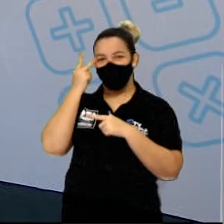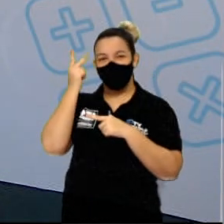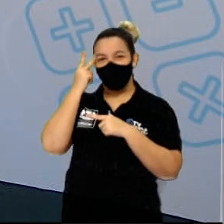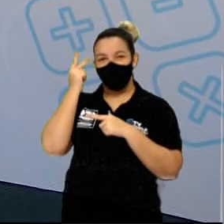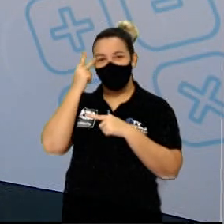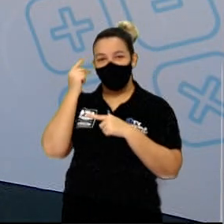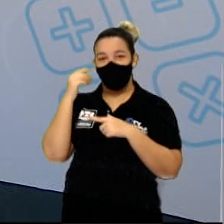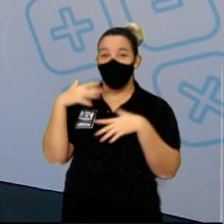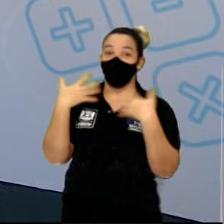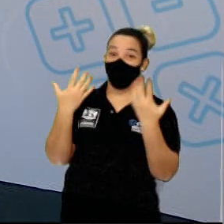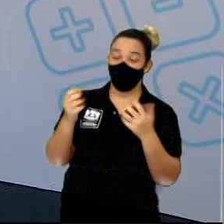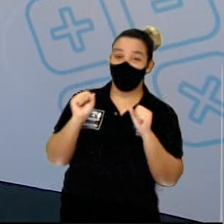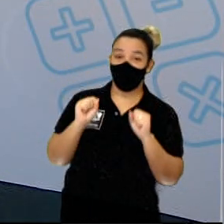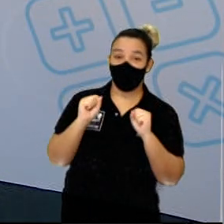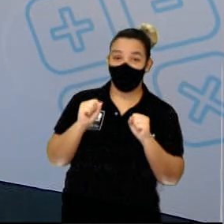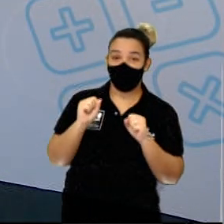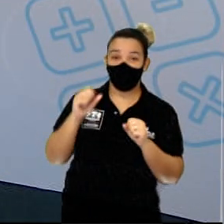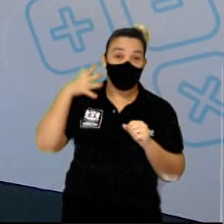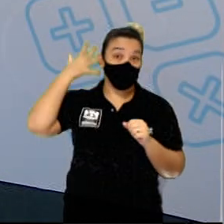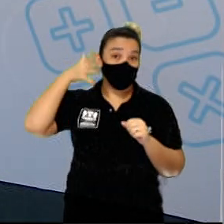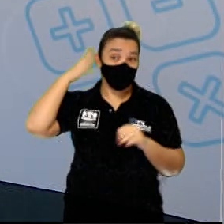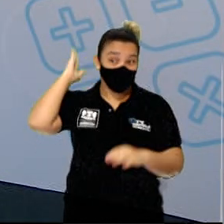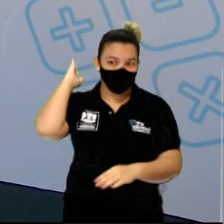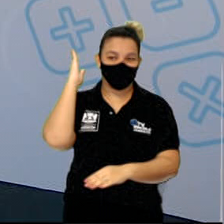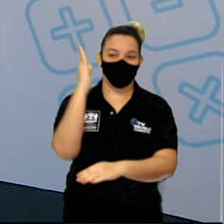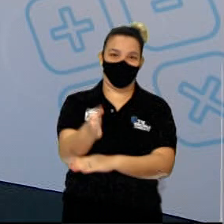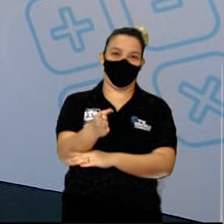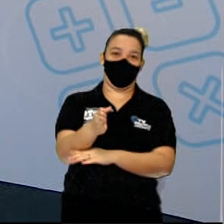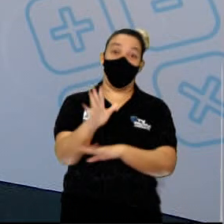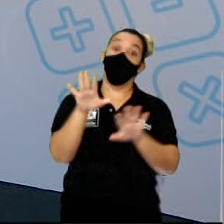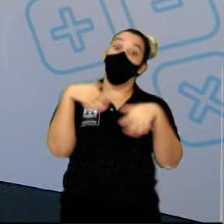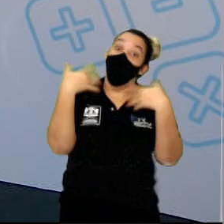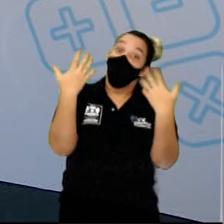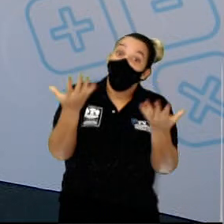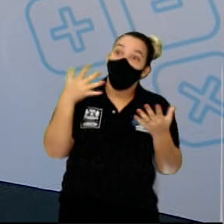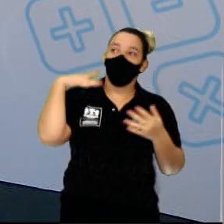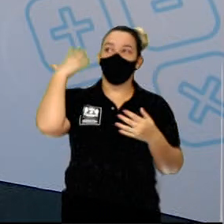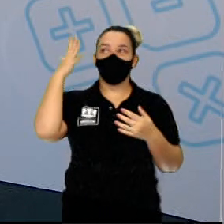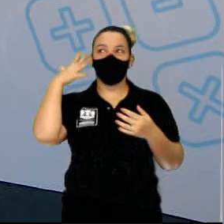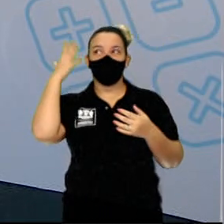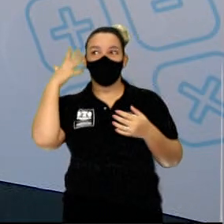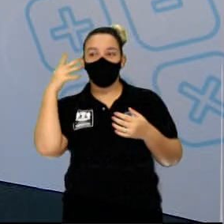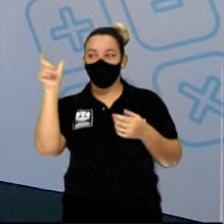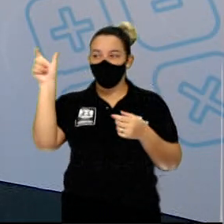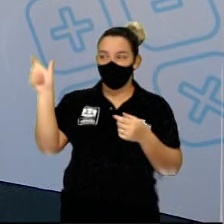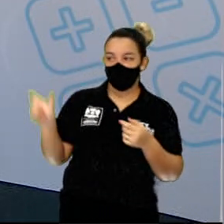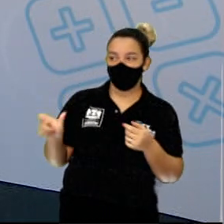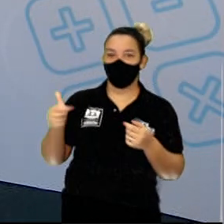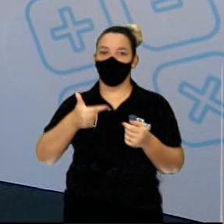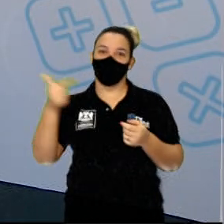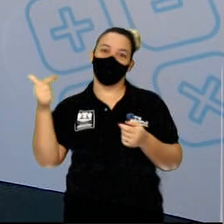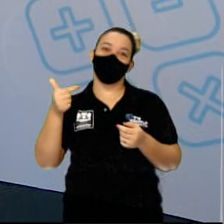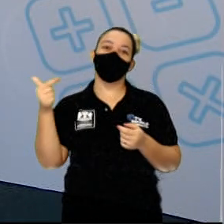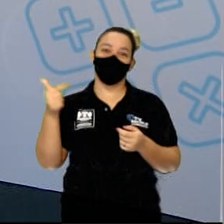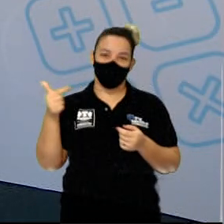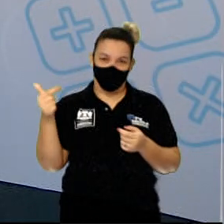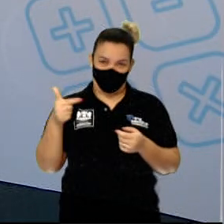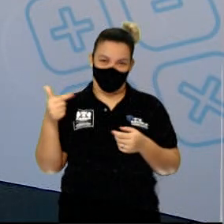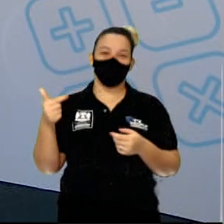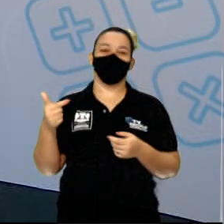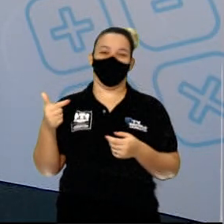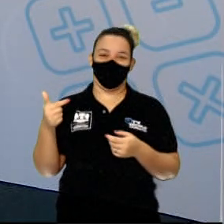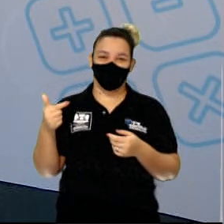ser direto ou indireto. Geralmente, acontece o diálogo direto, onde a fala do personagem é colocada na